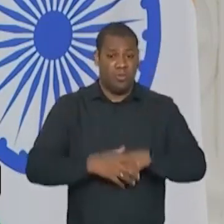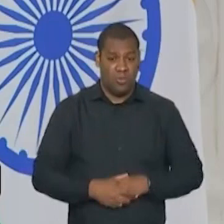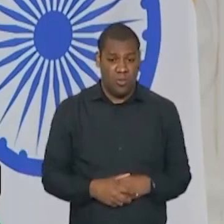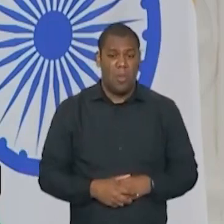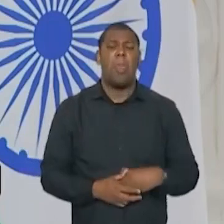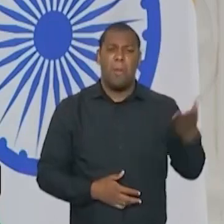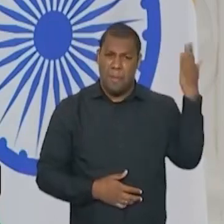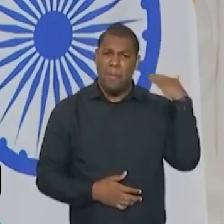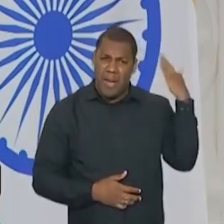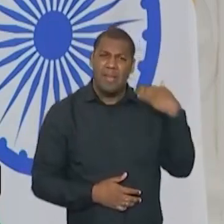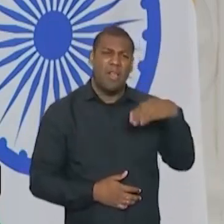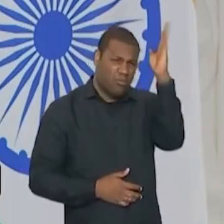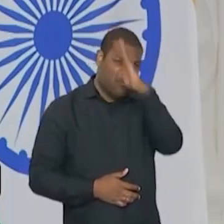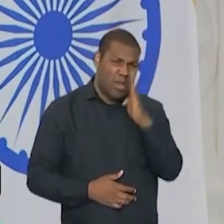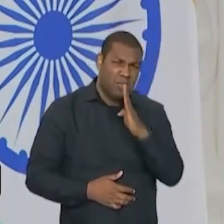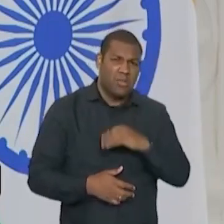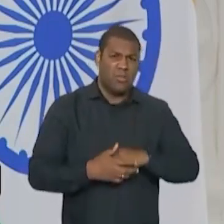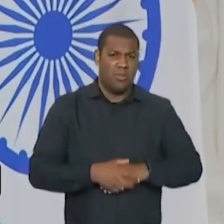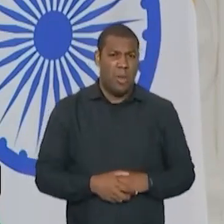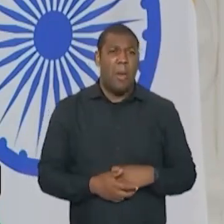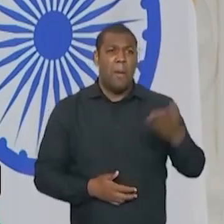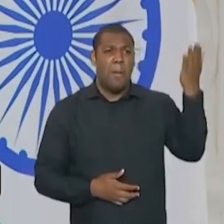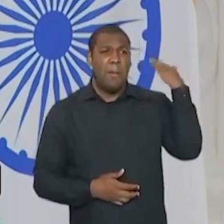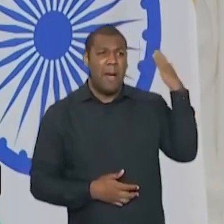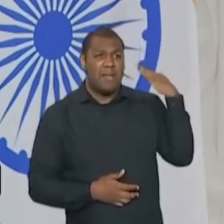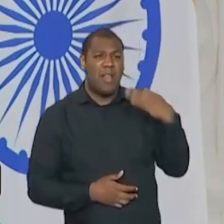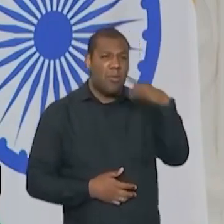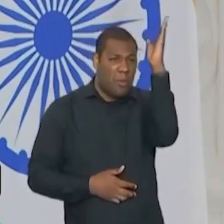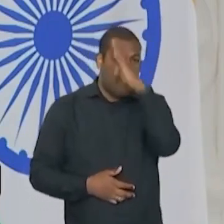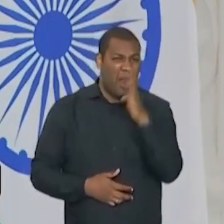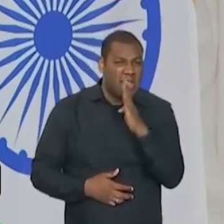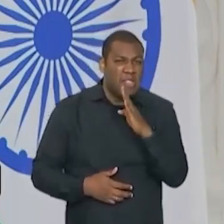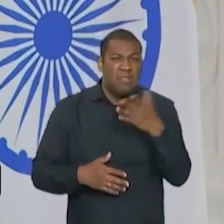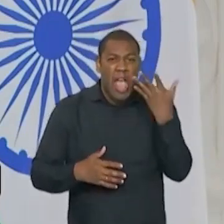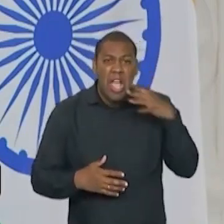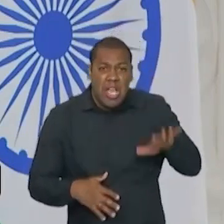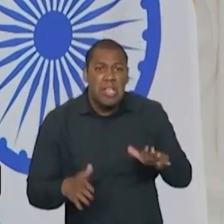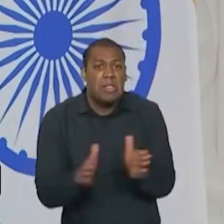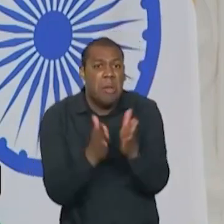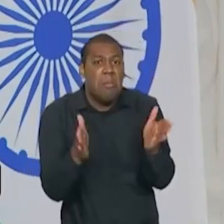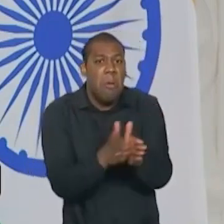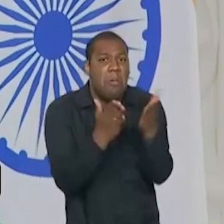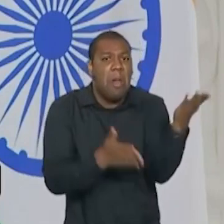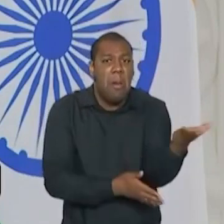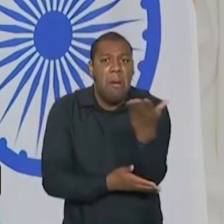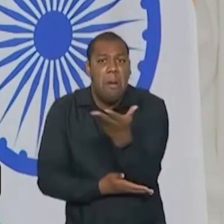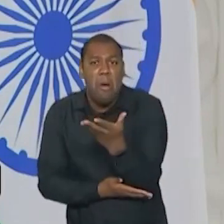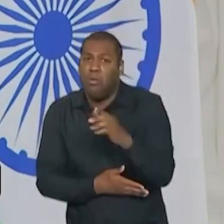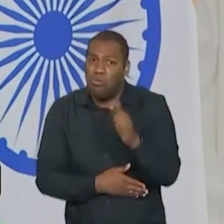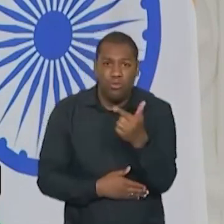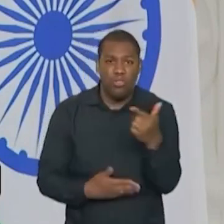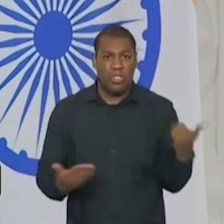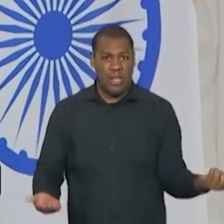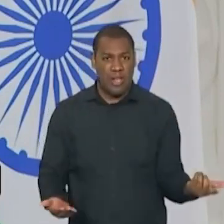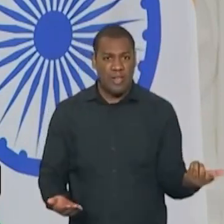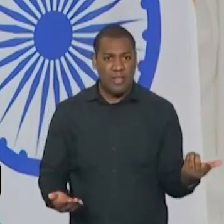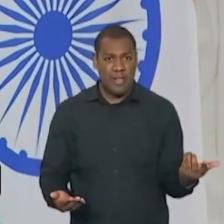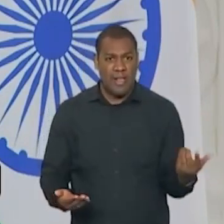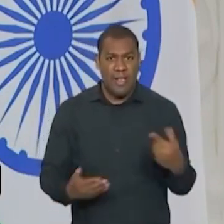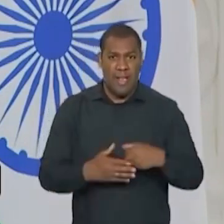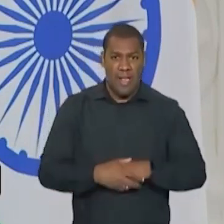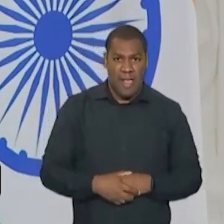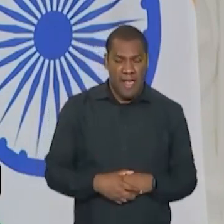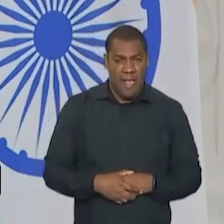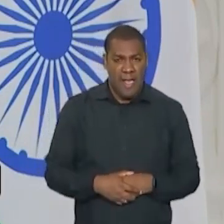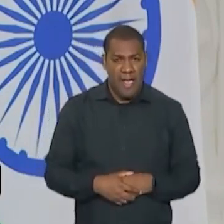isso no Brasil. O Brasil não tinha mais criança pedindo esmola na rua. Você não via mais criança no semáforo pedindo dinheiro,